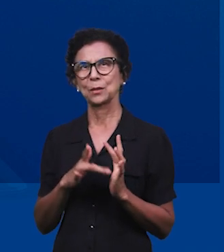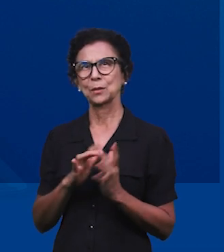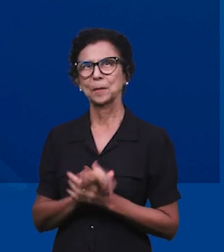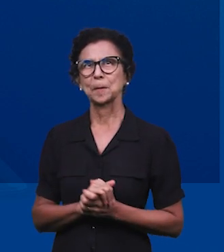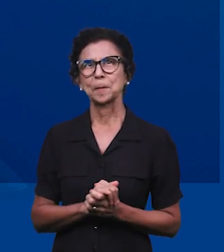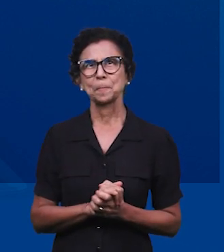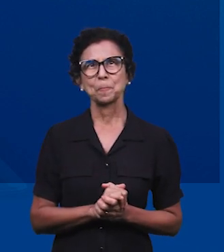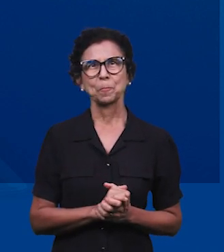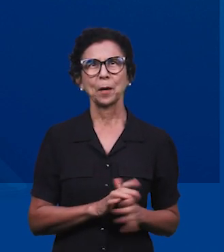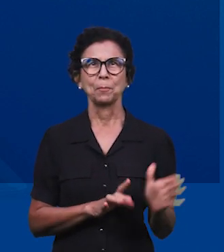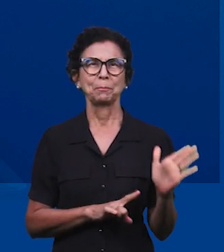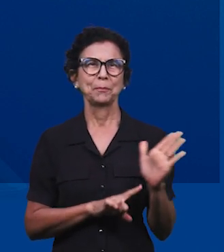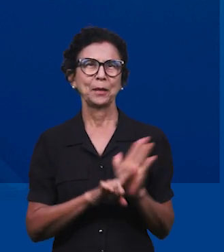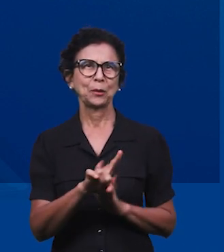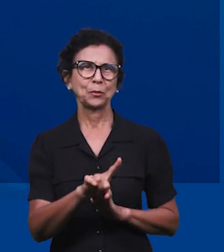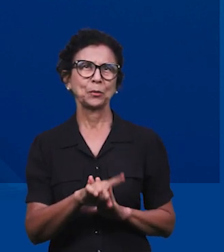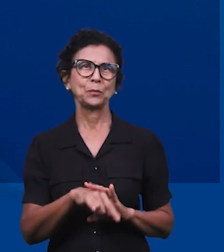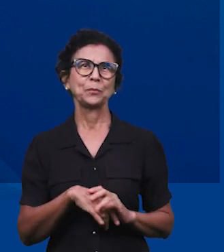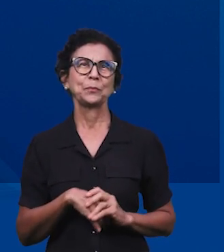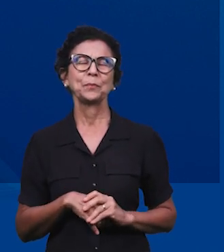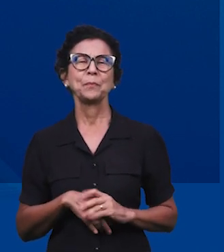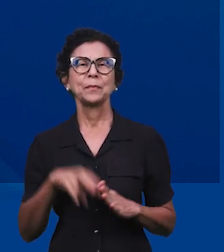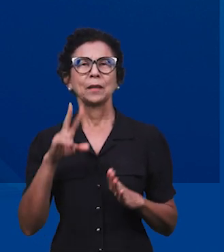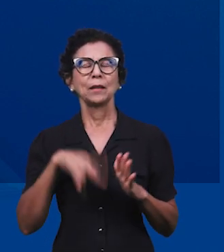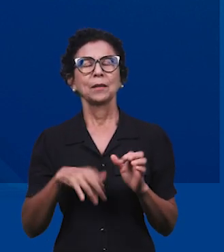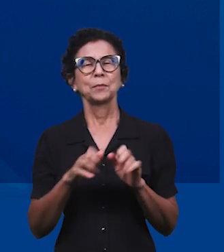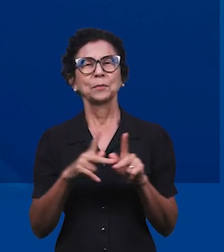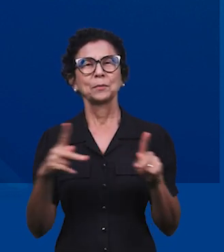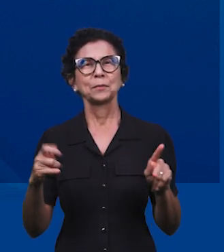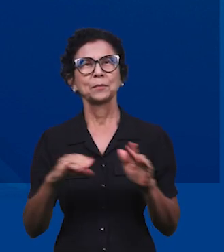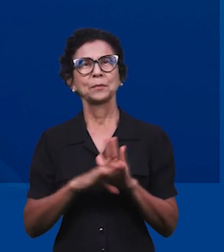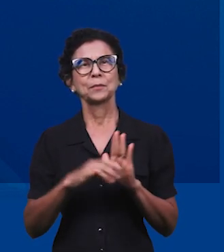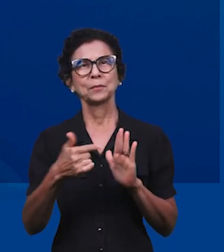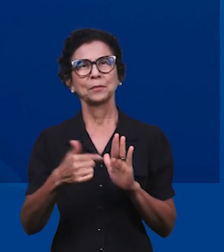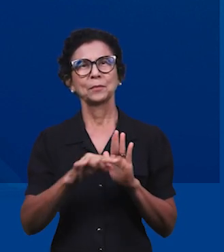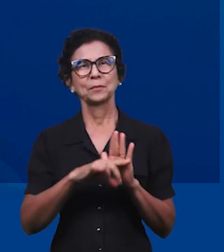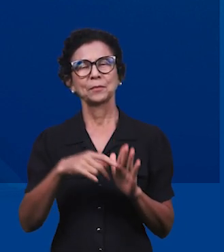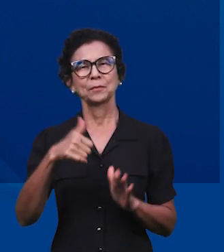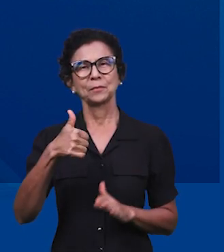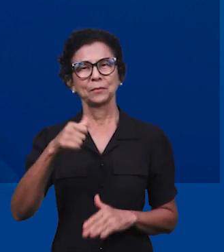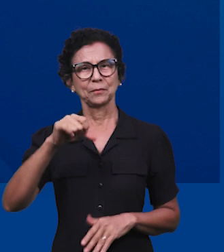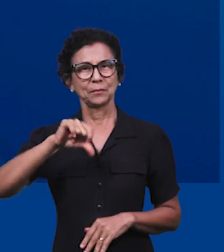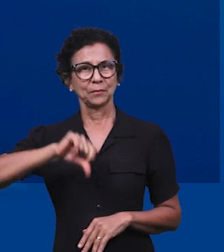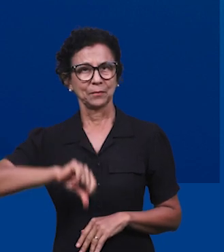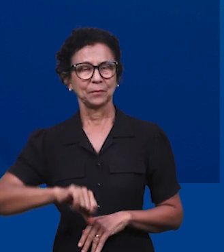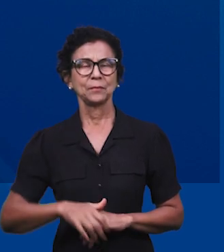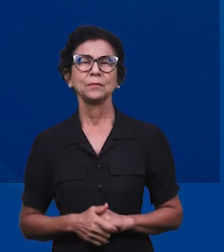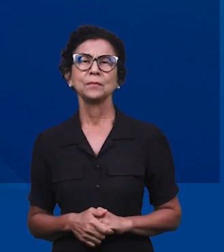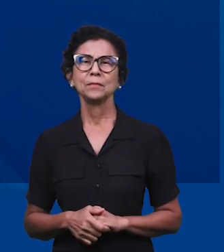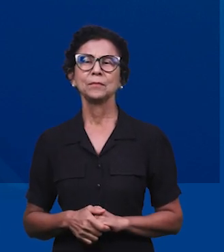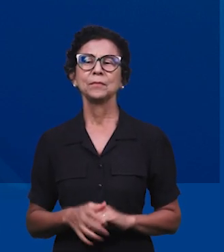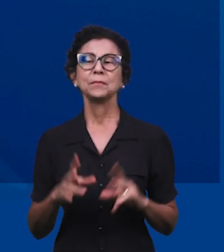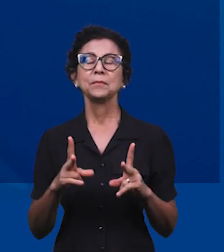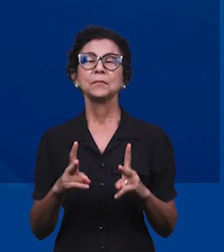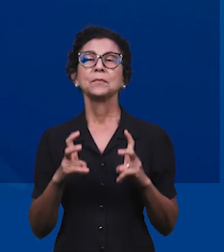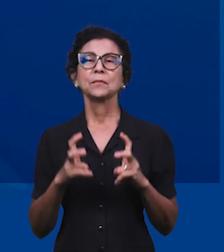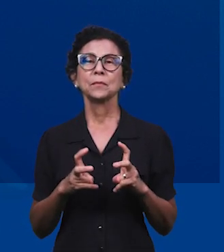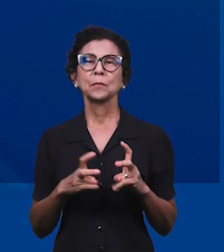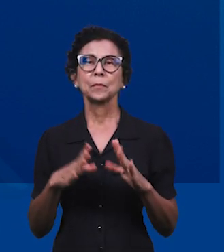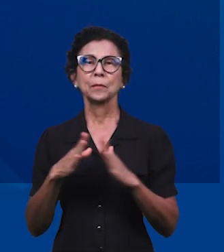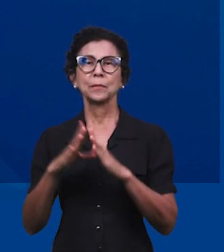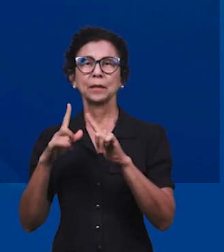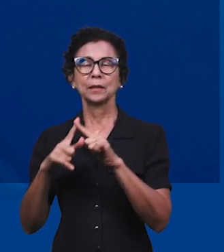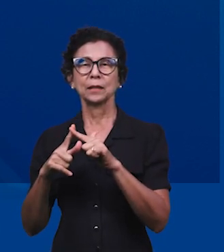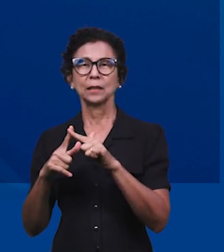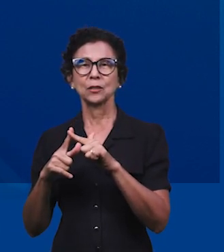Jesus. A pergunta é: ao ler Apocalipse, capítulo 2, verso 19, identifique como os fiéis